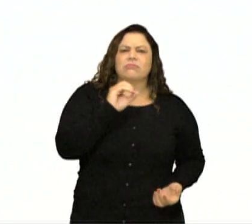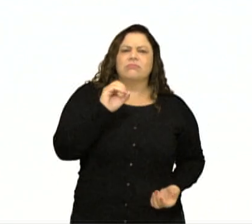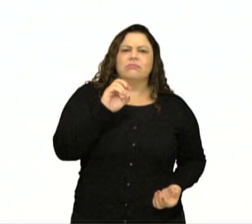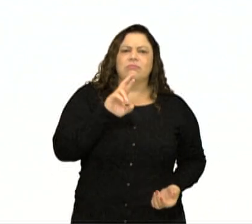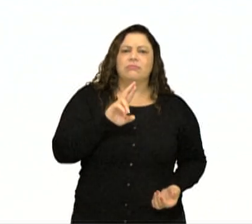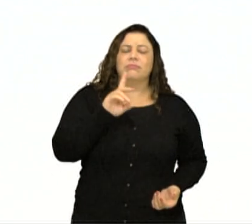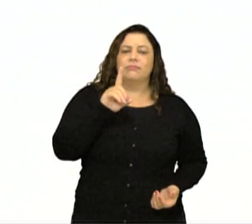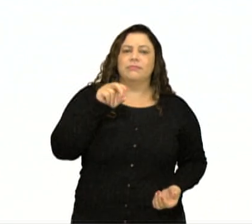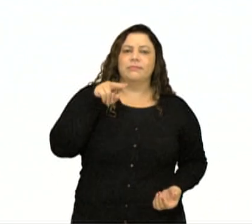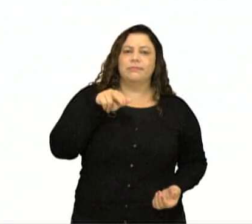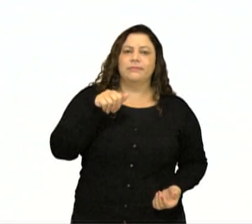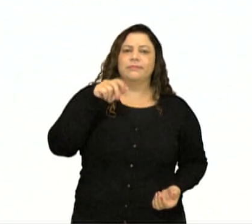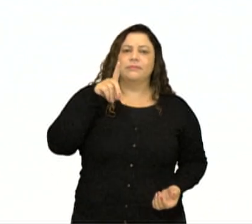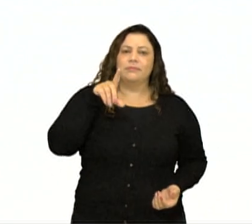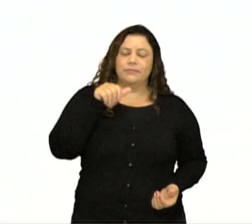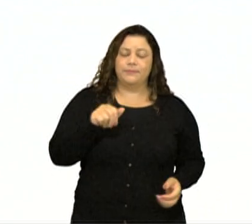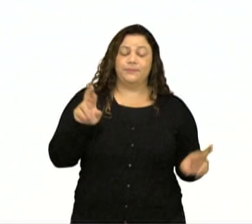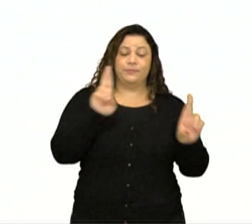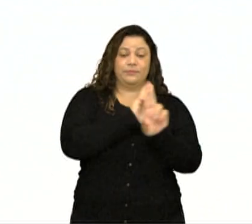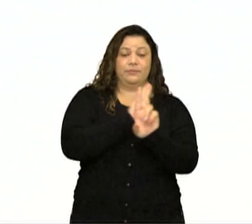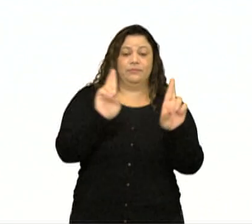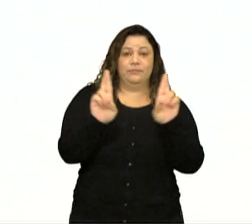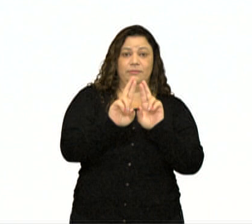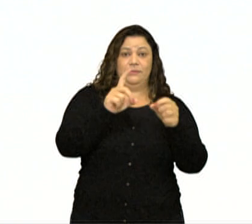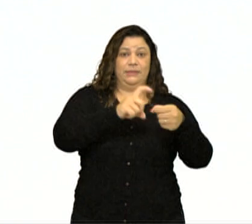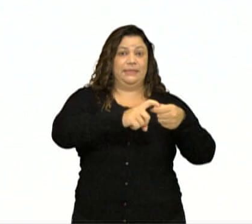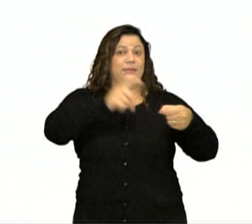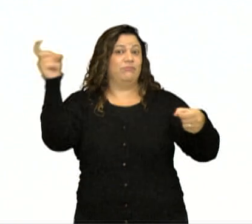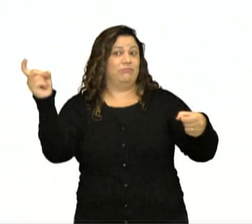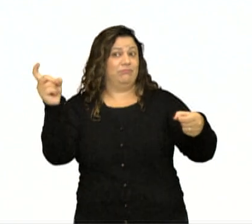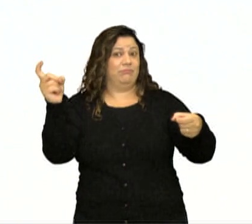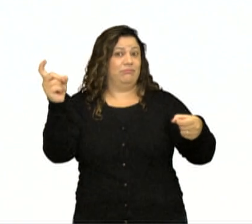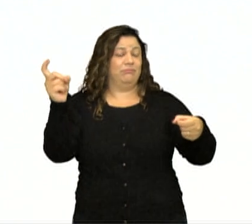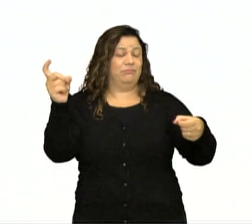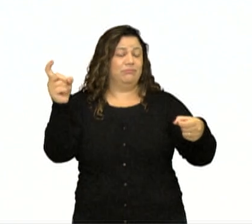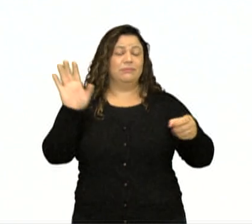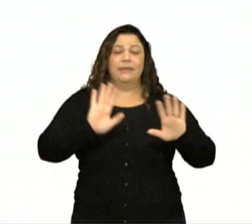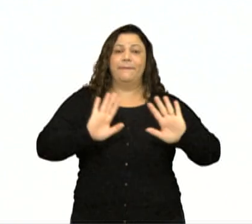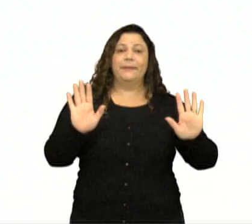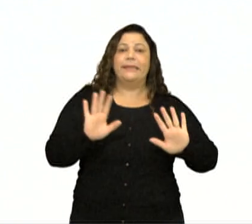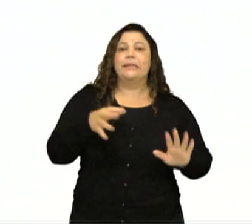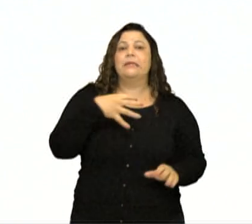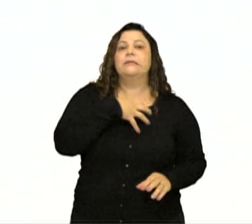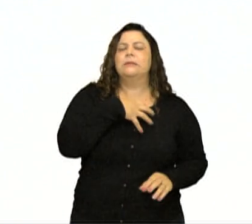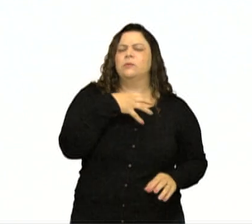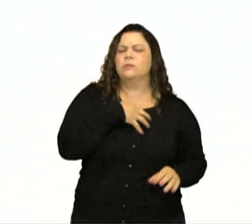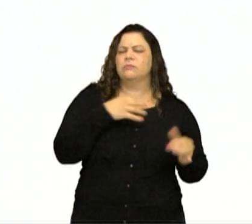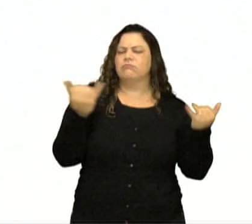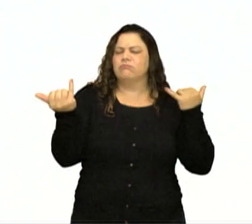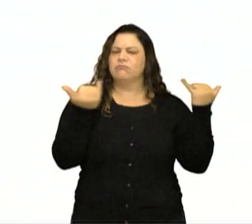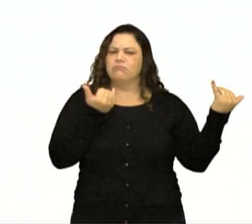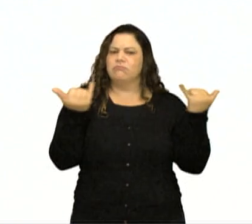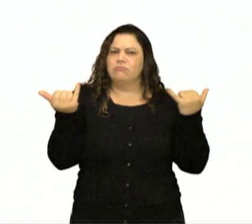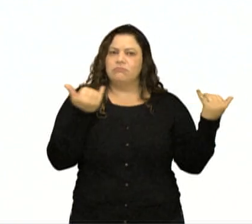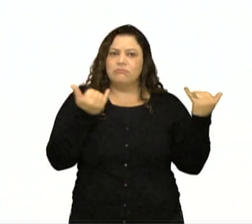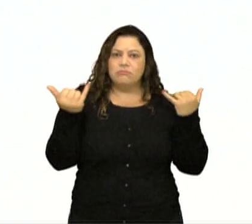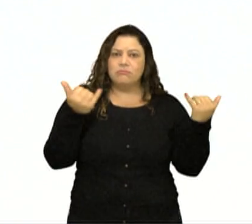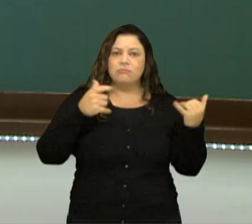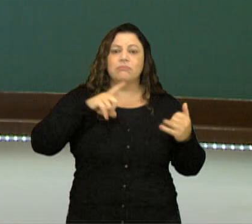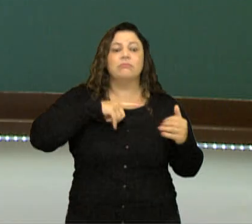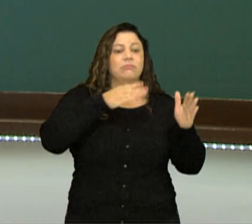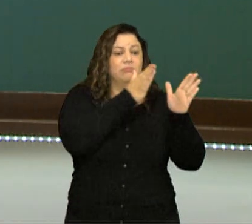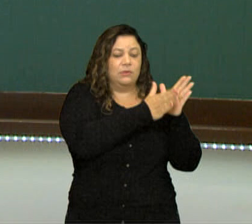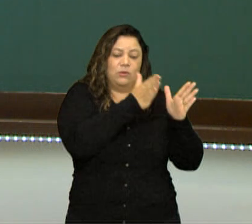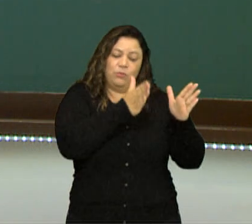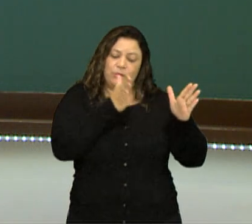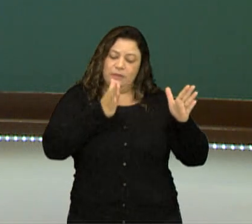elas estabelecem uma relação de independência. Embora o sentido da informação tenha uma